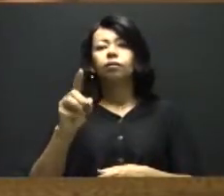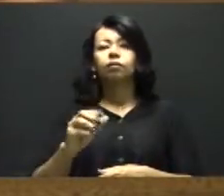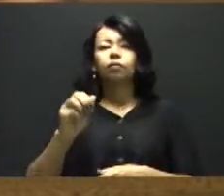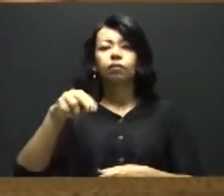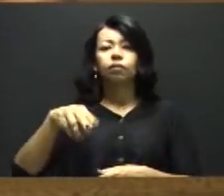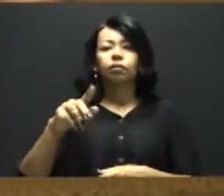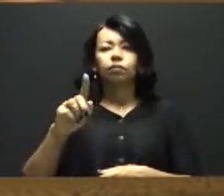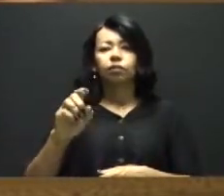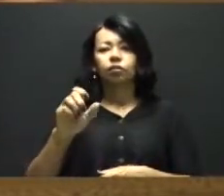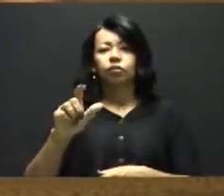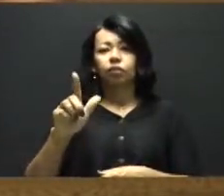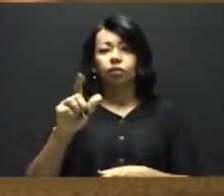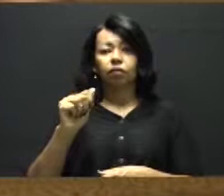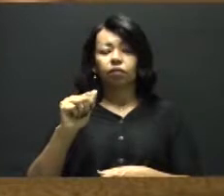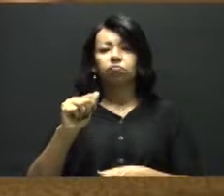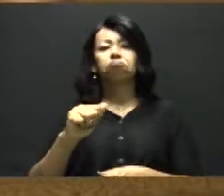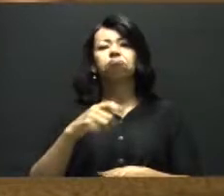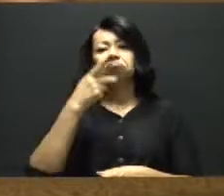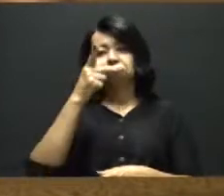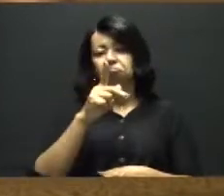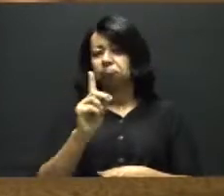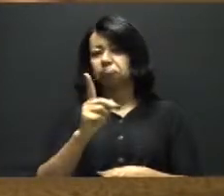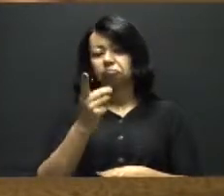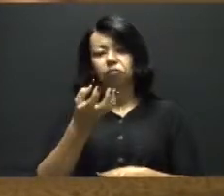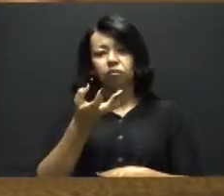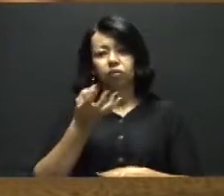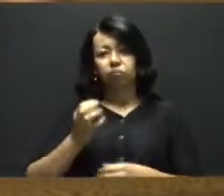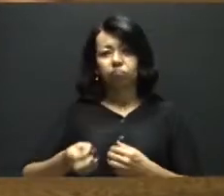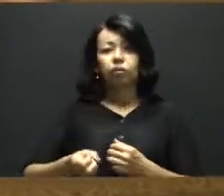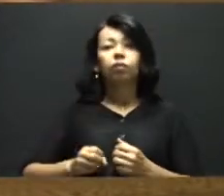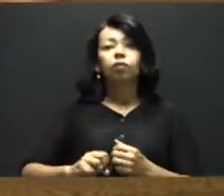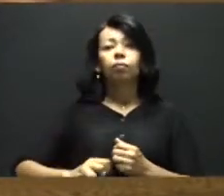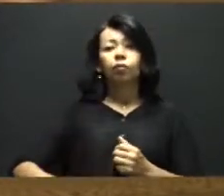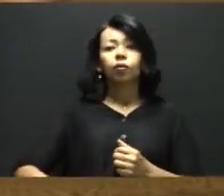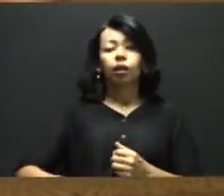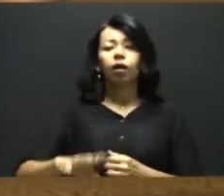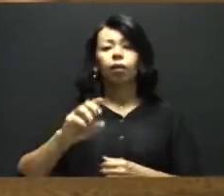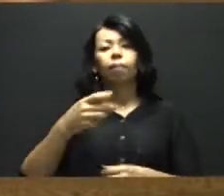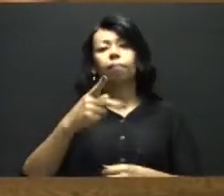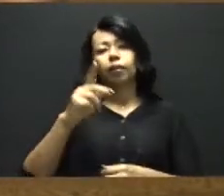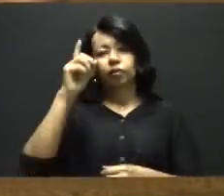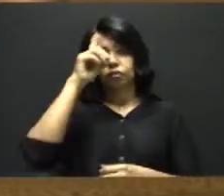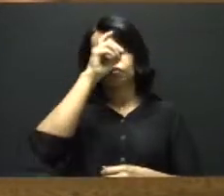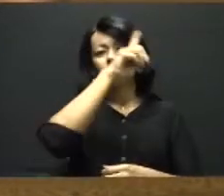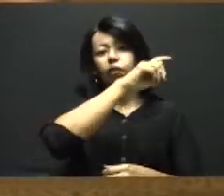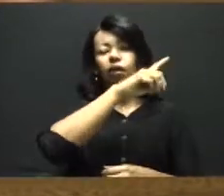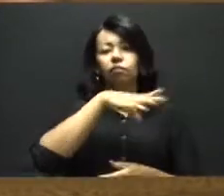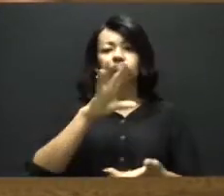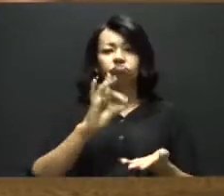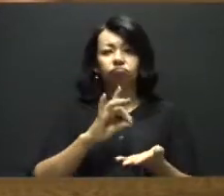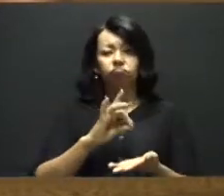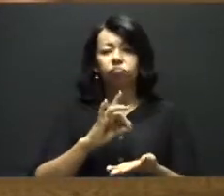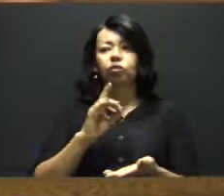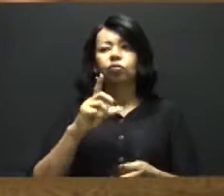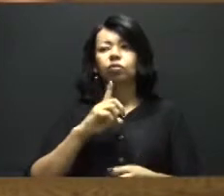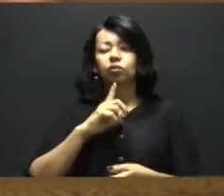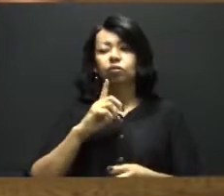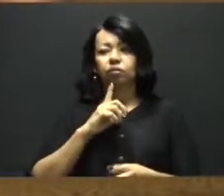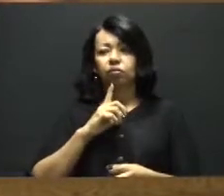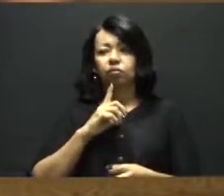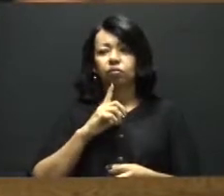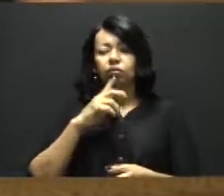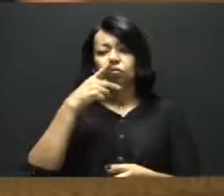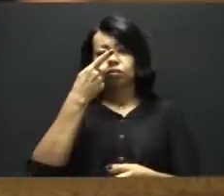palavra final de não ter abortado né com todas as dificuldades da realidade que tenha sido imposto